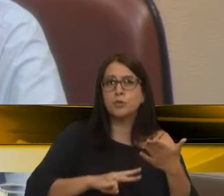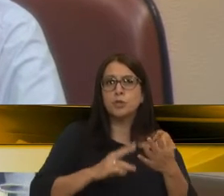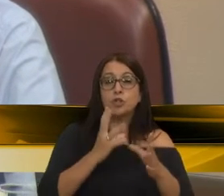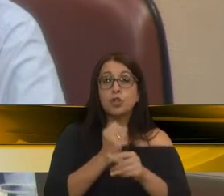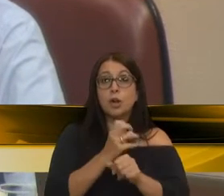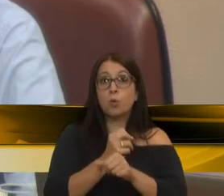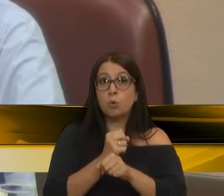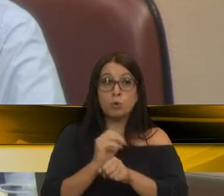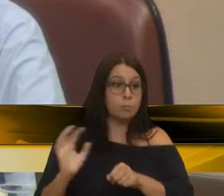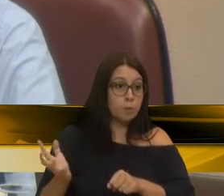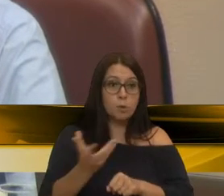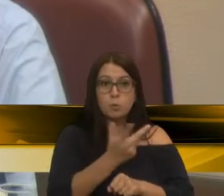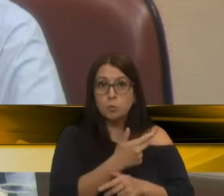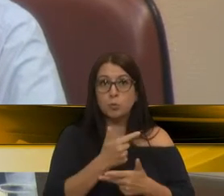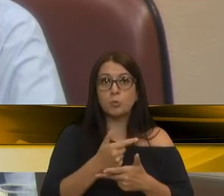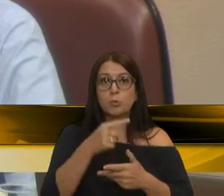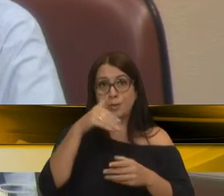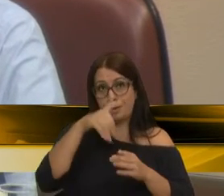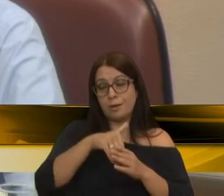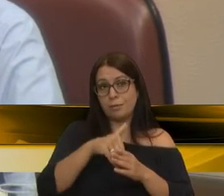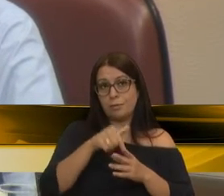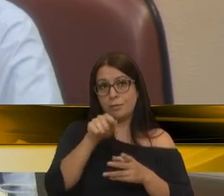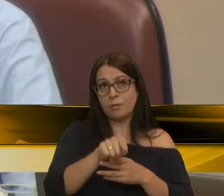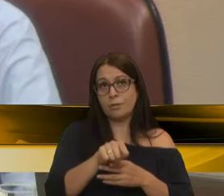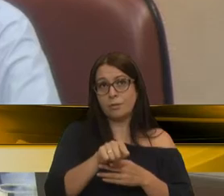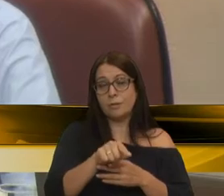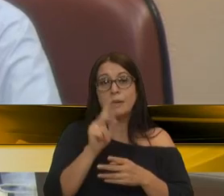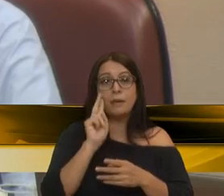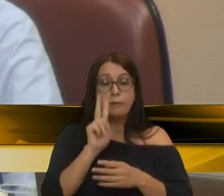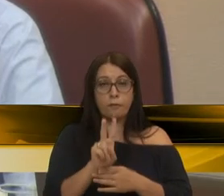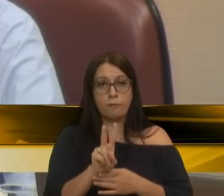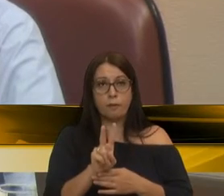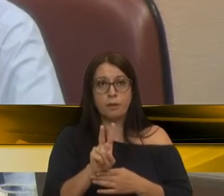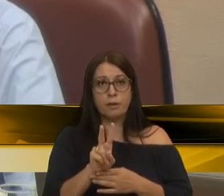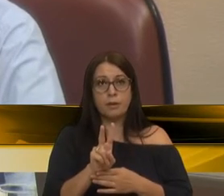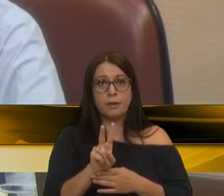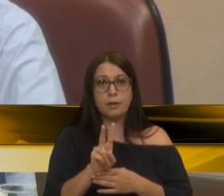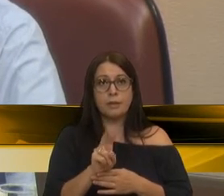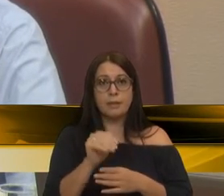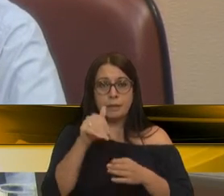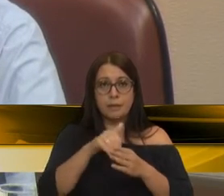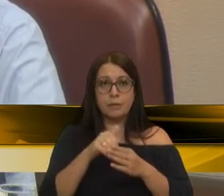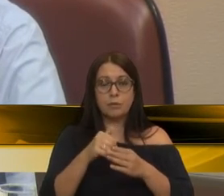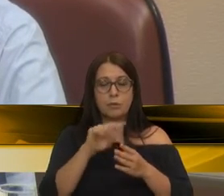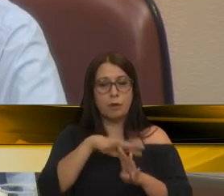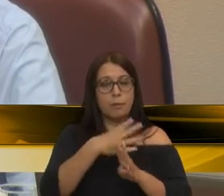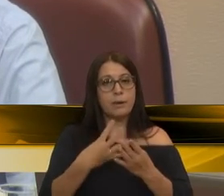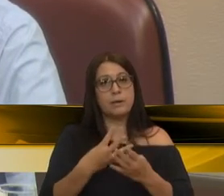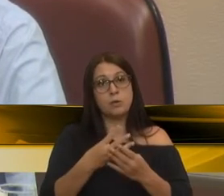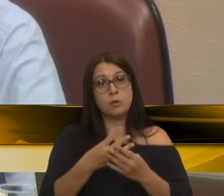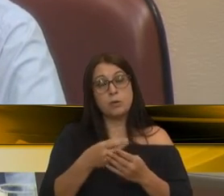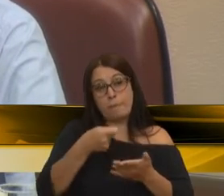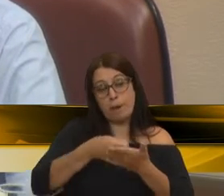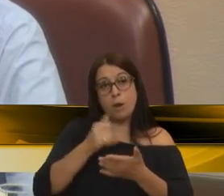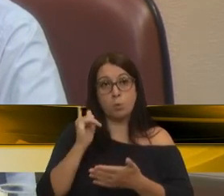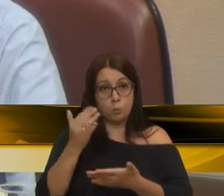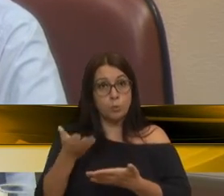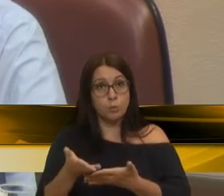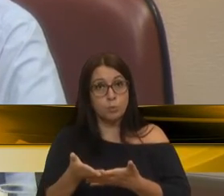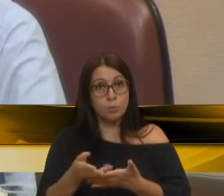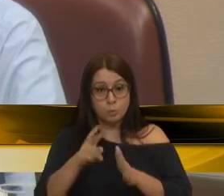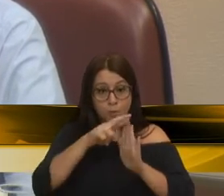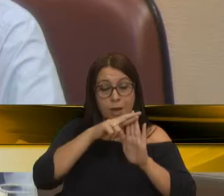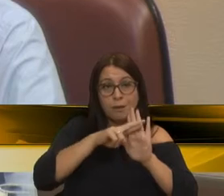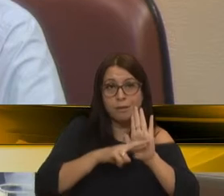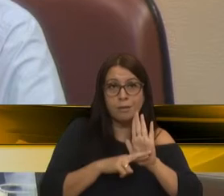para todos os efeitos dele de deve ser considerado parte integrante da planilha tarifária tais regras